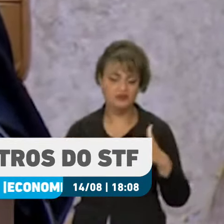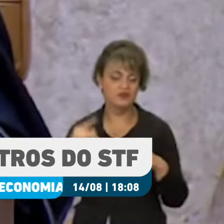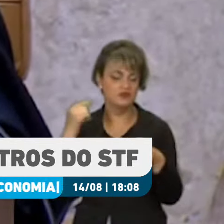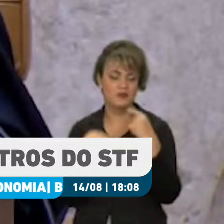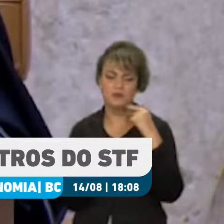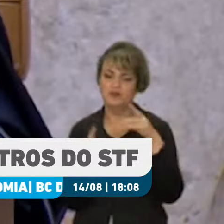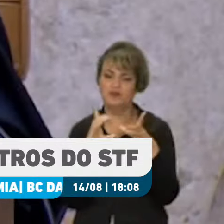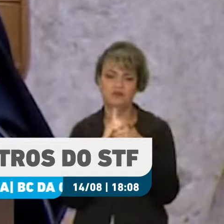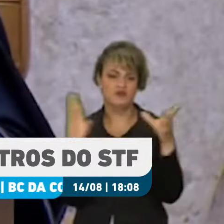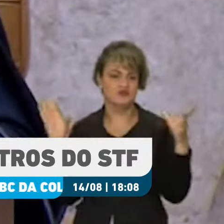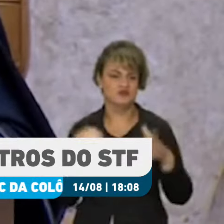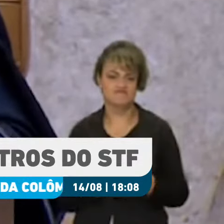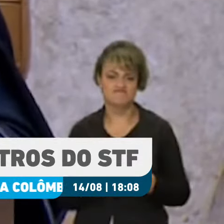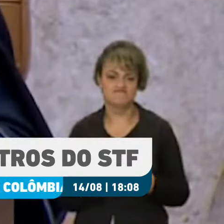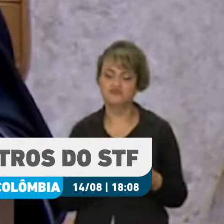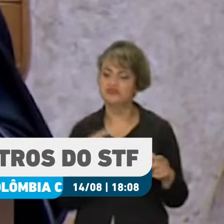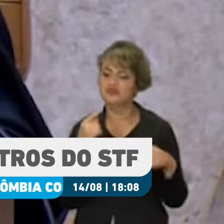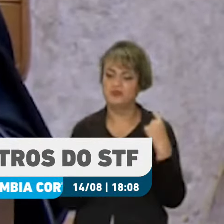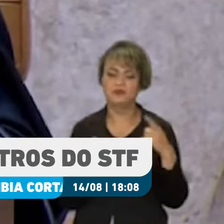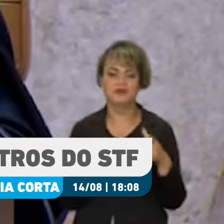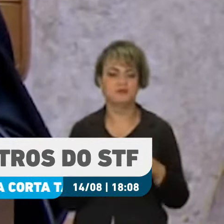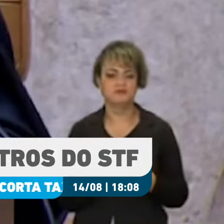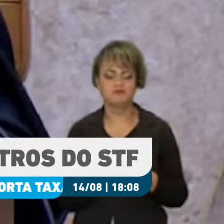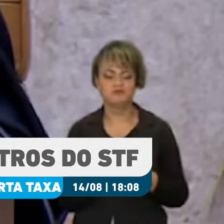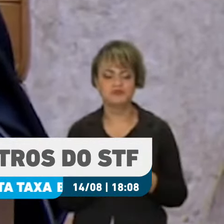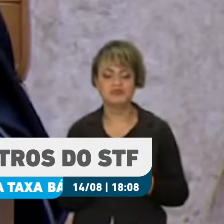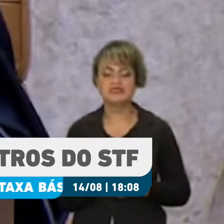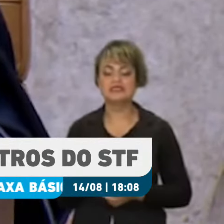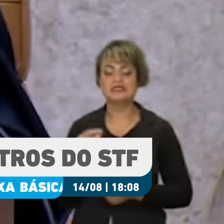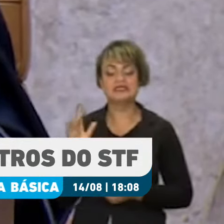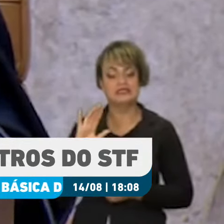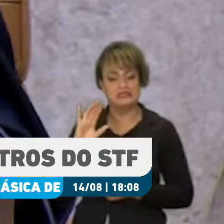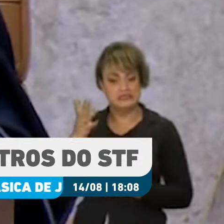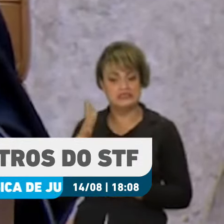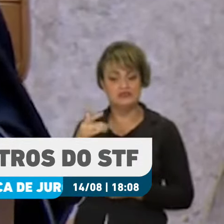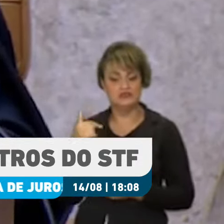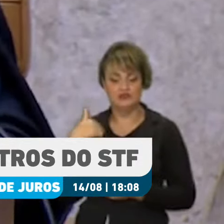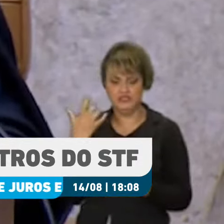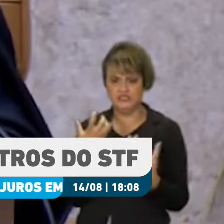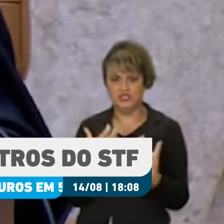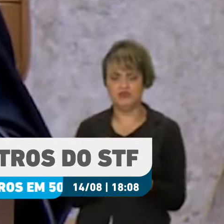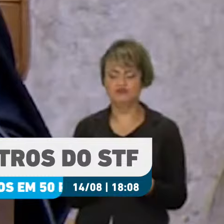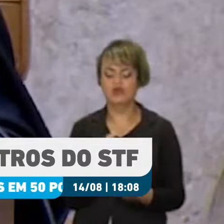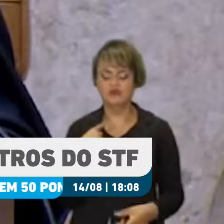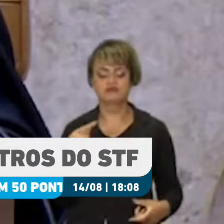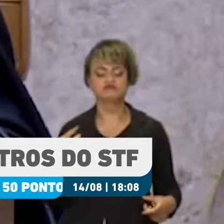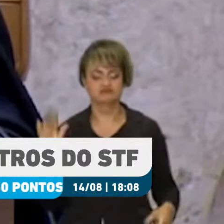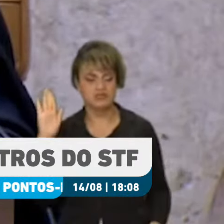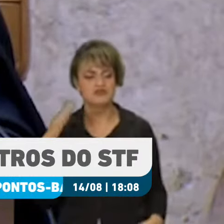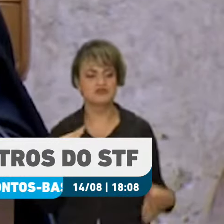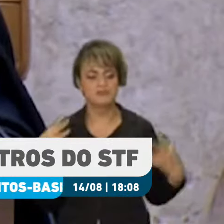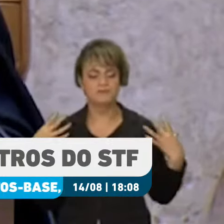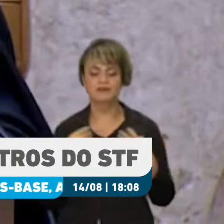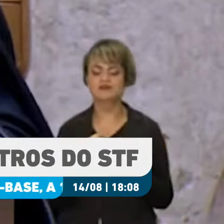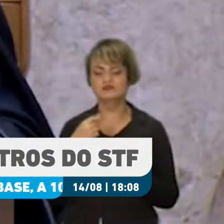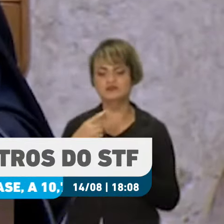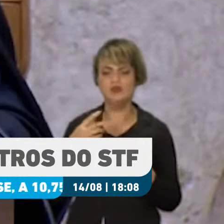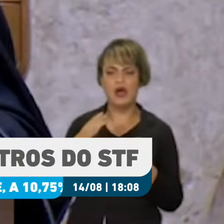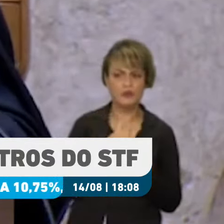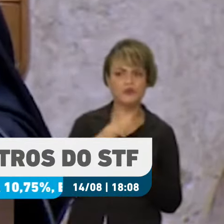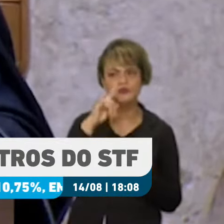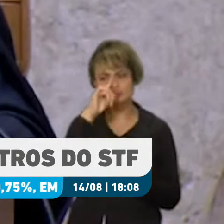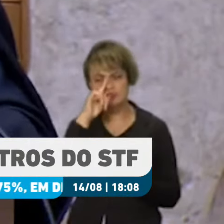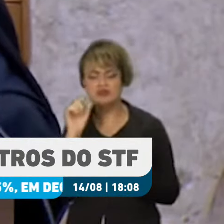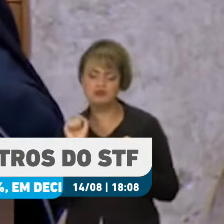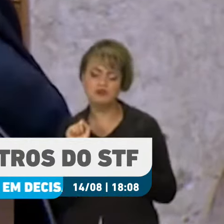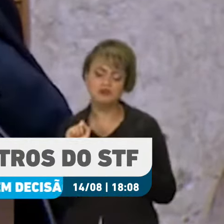antidemocrática e o risco pessoal quando Nós aceitamos estar aqui ainda é tolerável Mas pior é